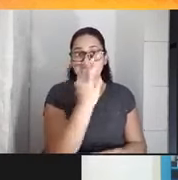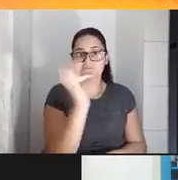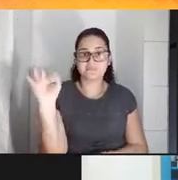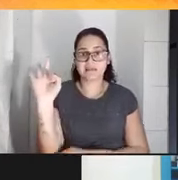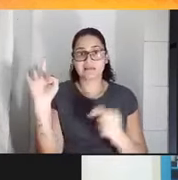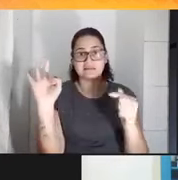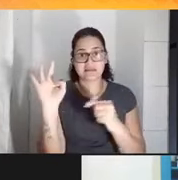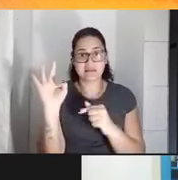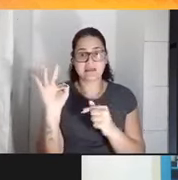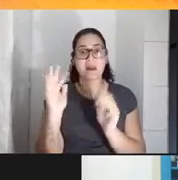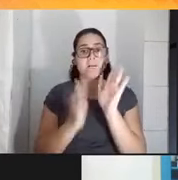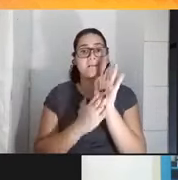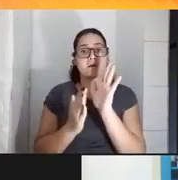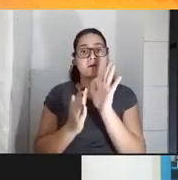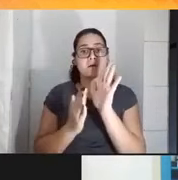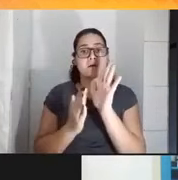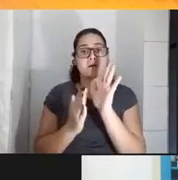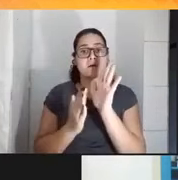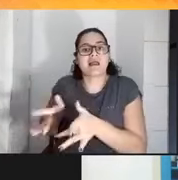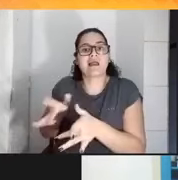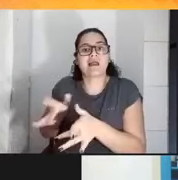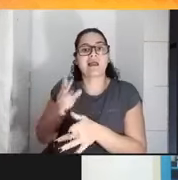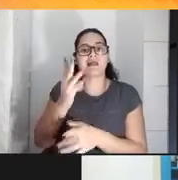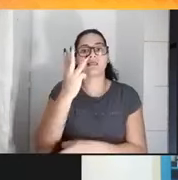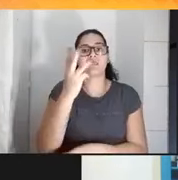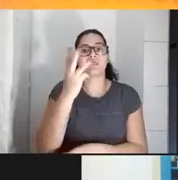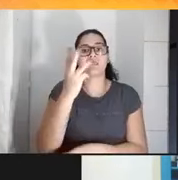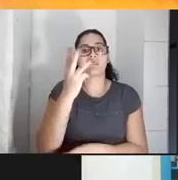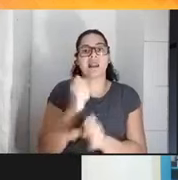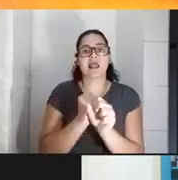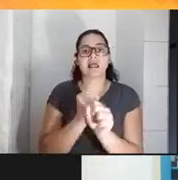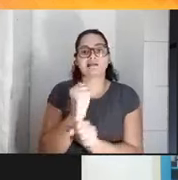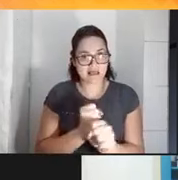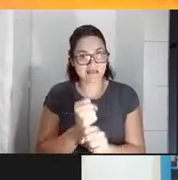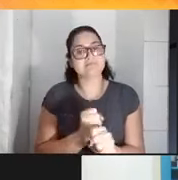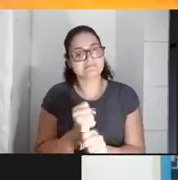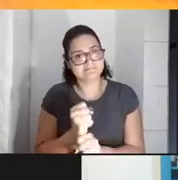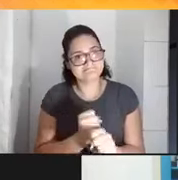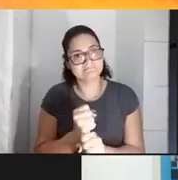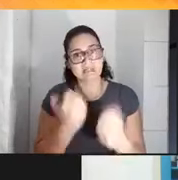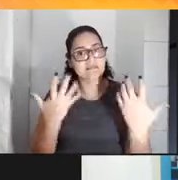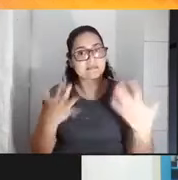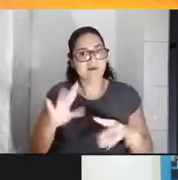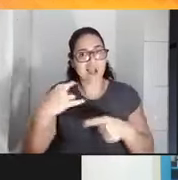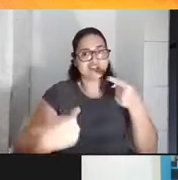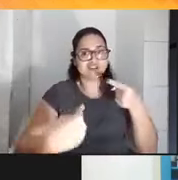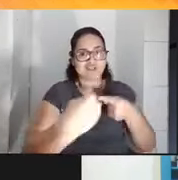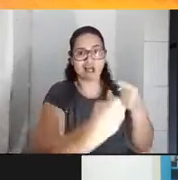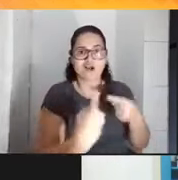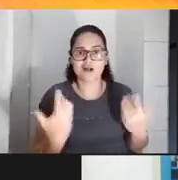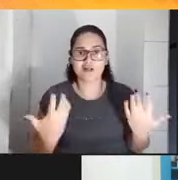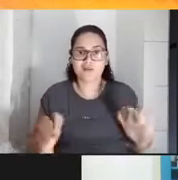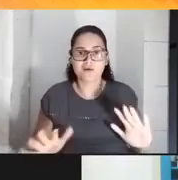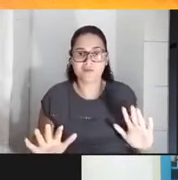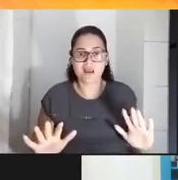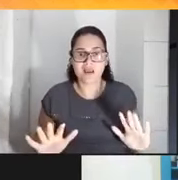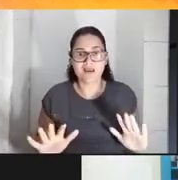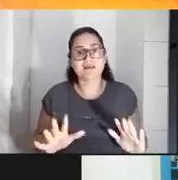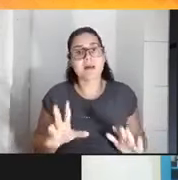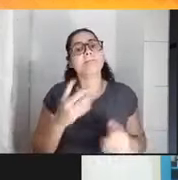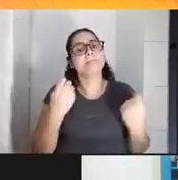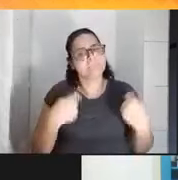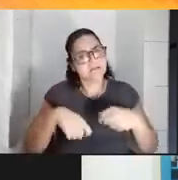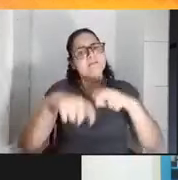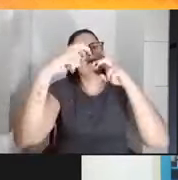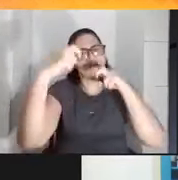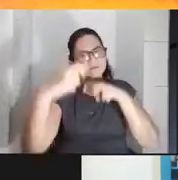há 3 anos e o MEC se recusa a sentar e dialogar sobre. E nós precisamos sentar e incluir